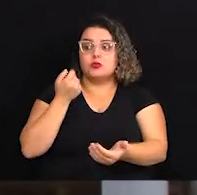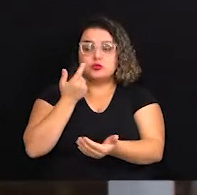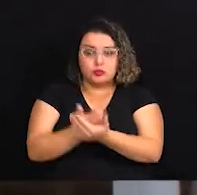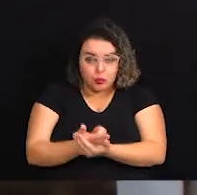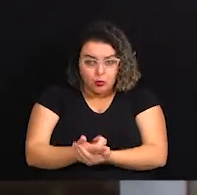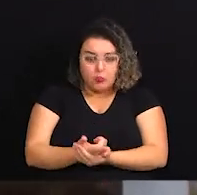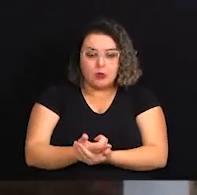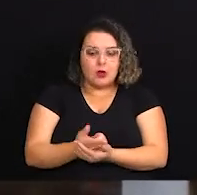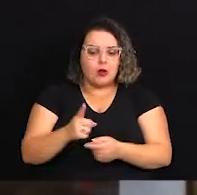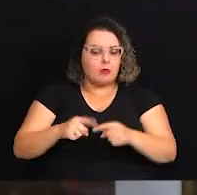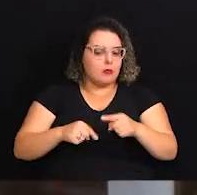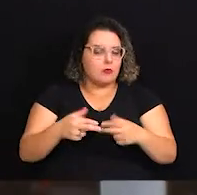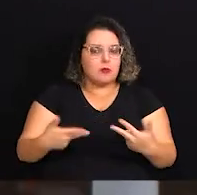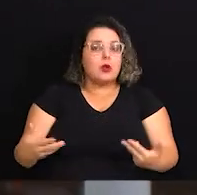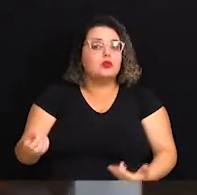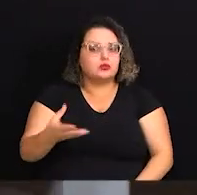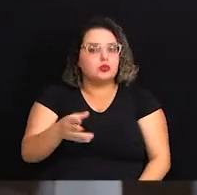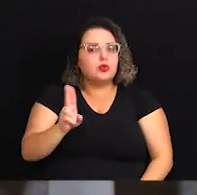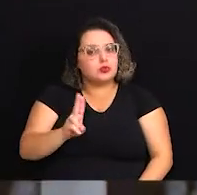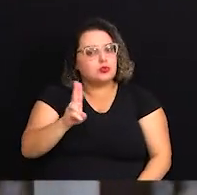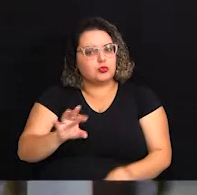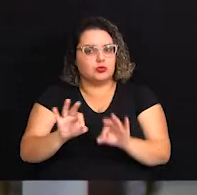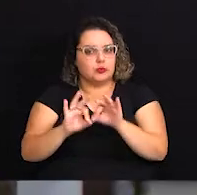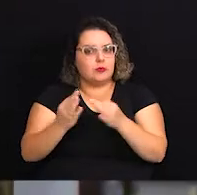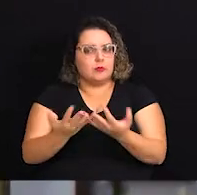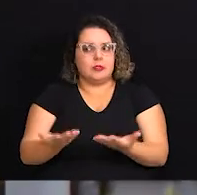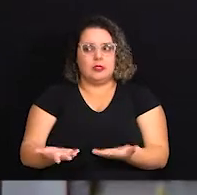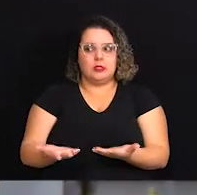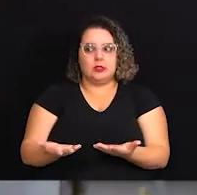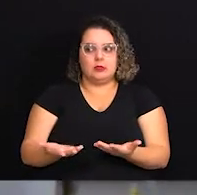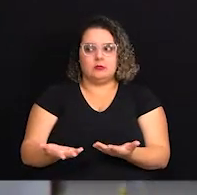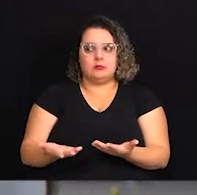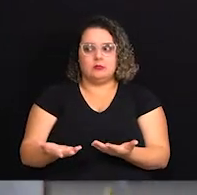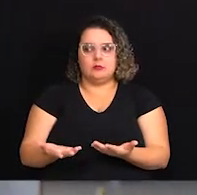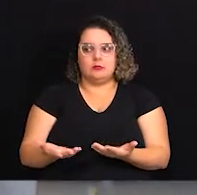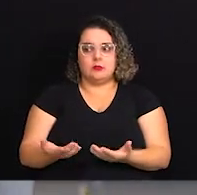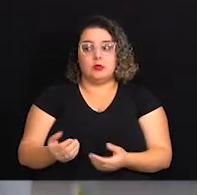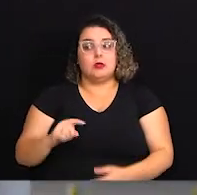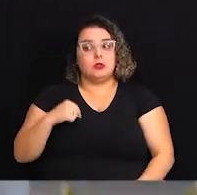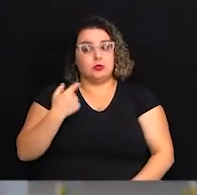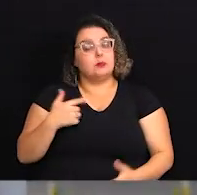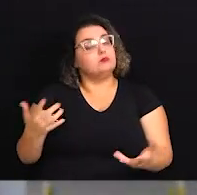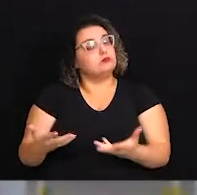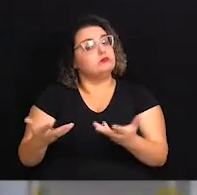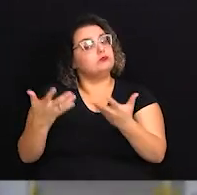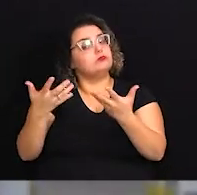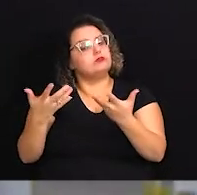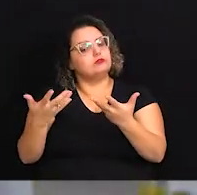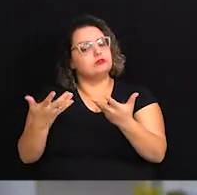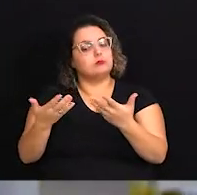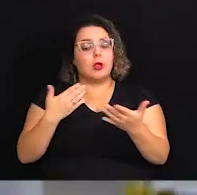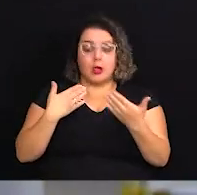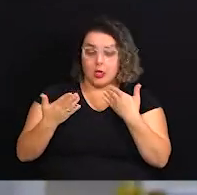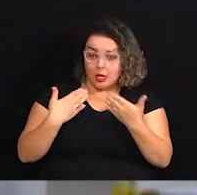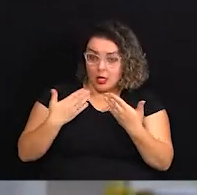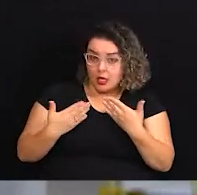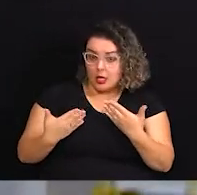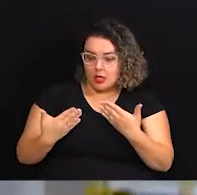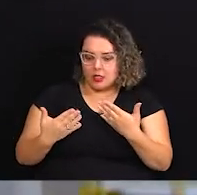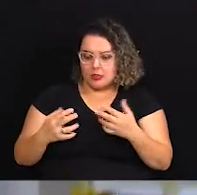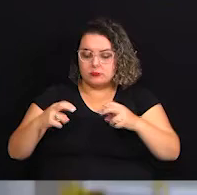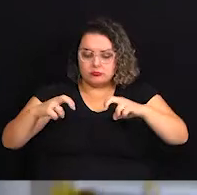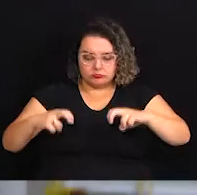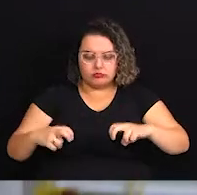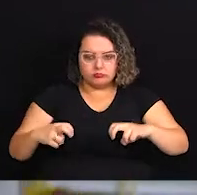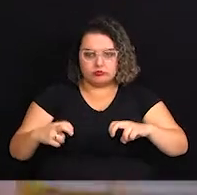equipamento novo para a família, para o uso familiar. Então, a gente acaba promovendo, por meio desse encontro